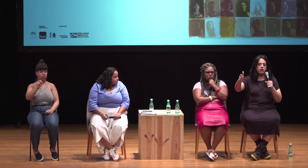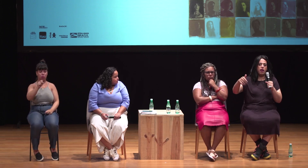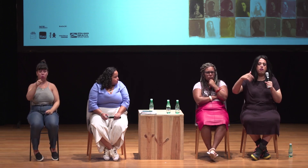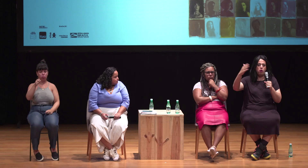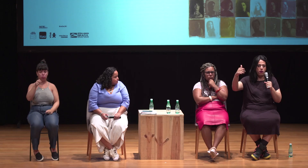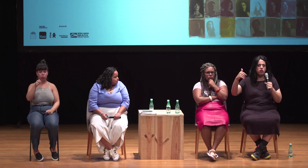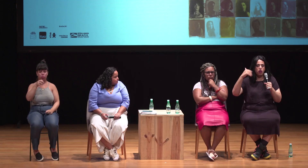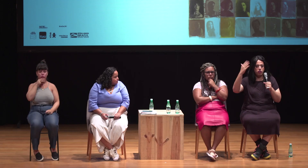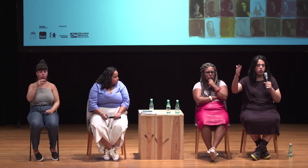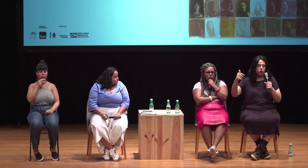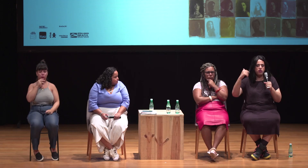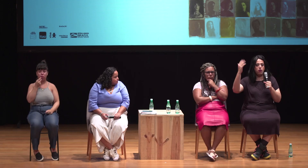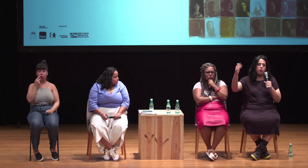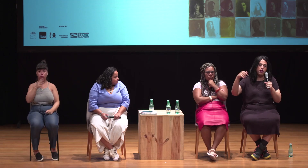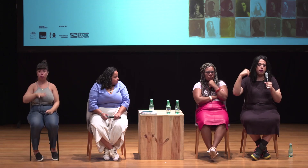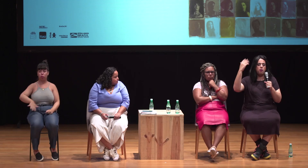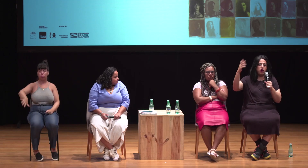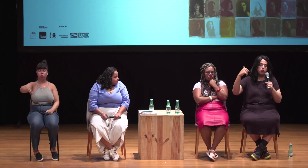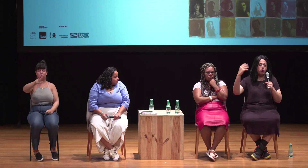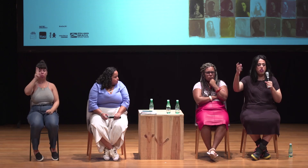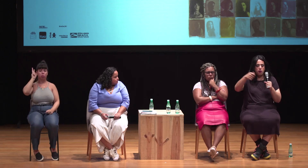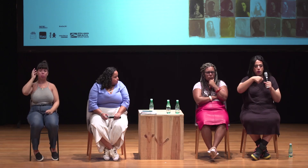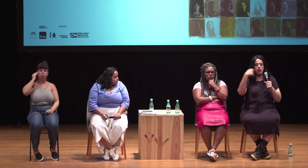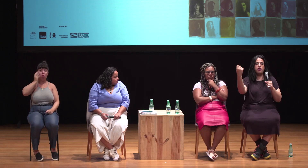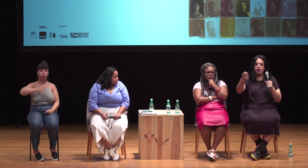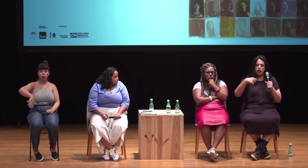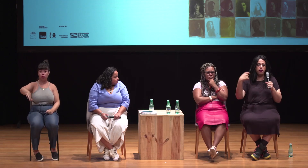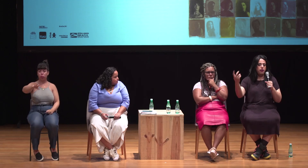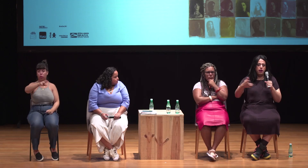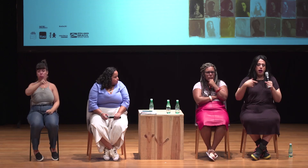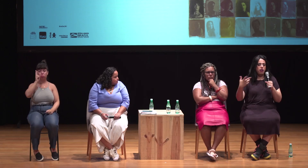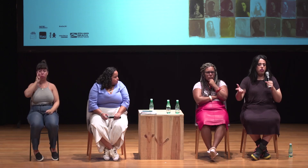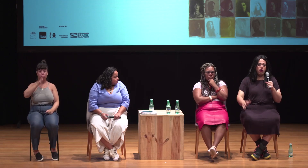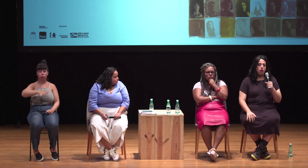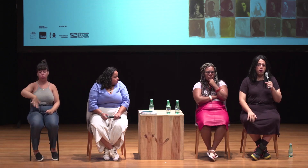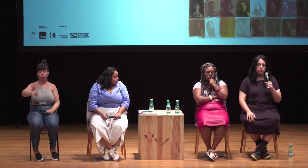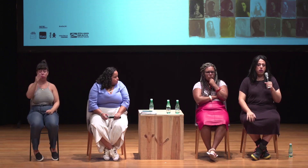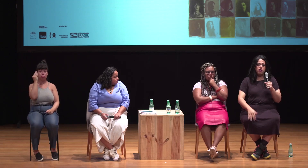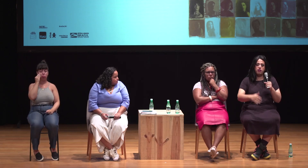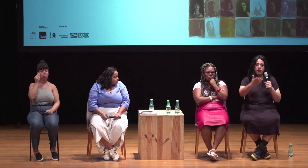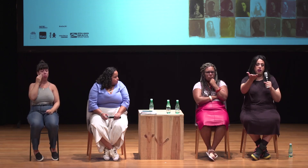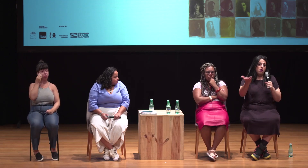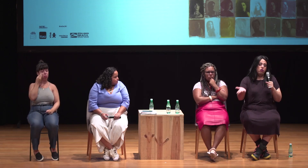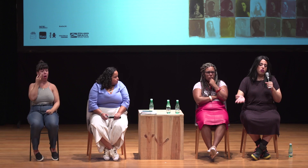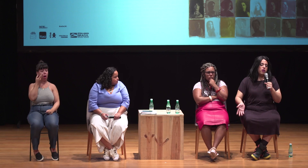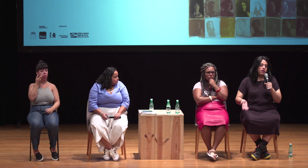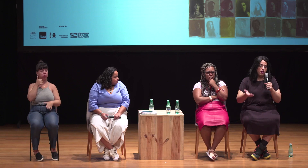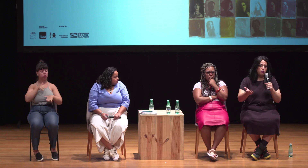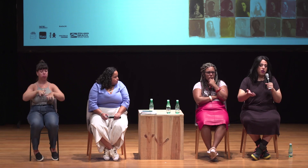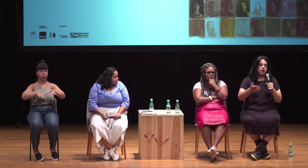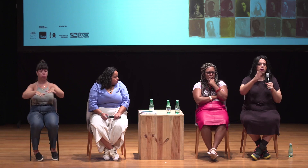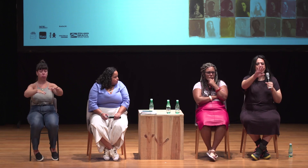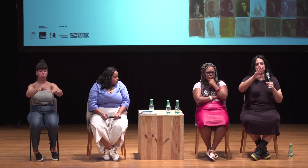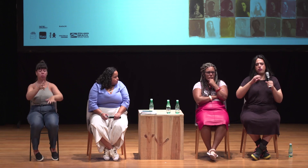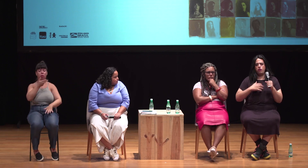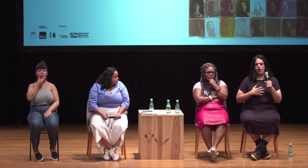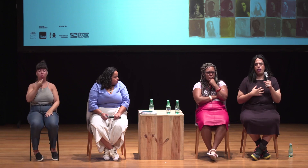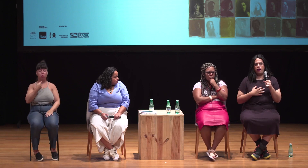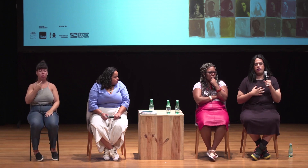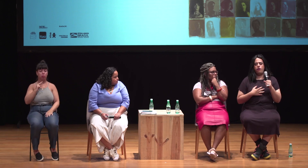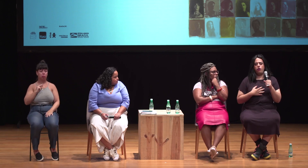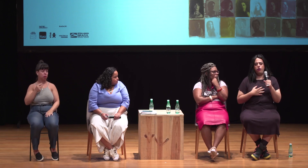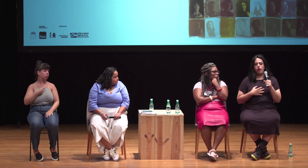fala de todas. E aí vamos ouvir a história de todas, recuperar essa memória de todas para poder tentar articular algumas coisas, né? Os homens trans, por exemplo. E é